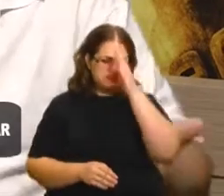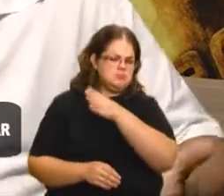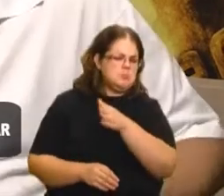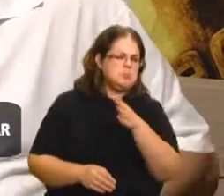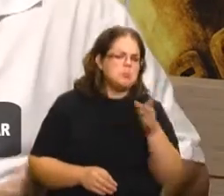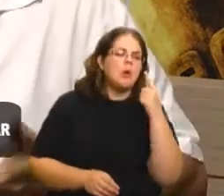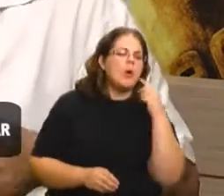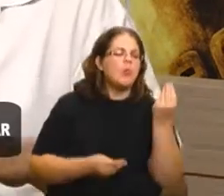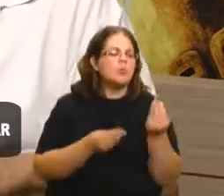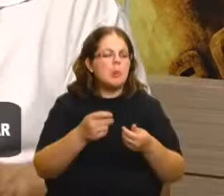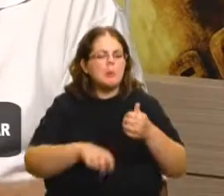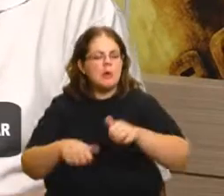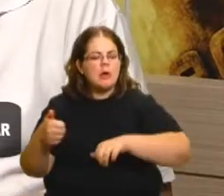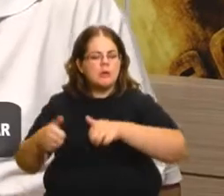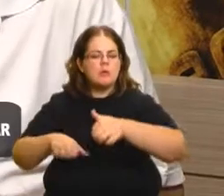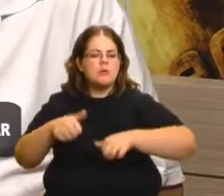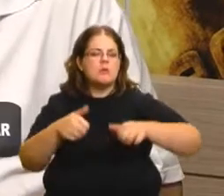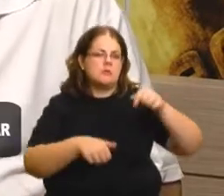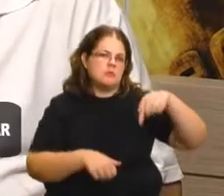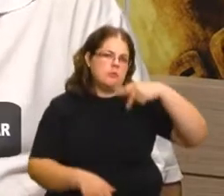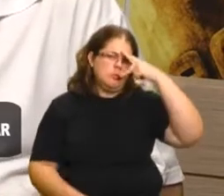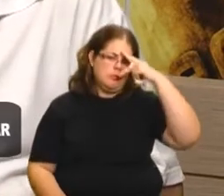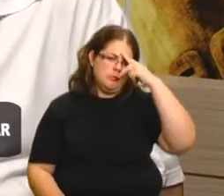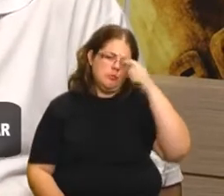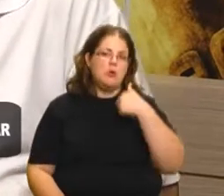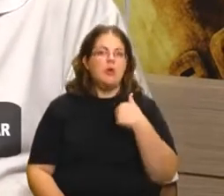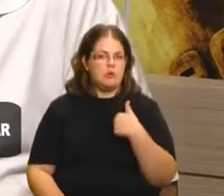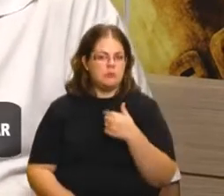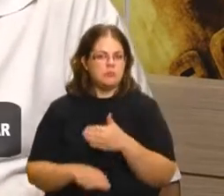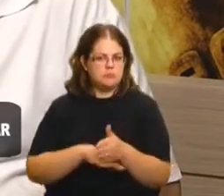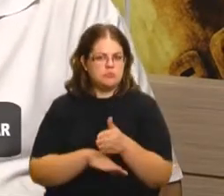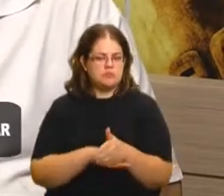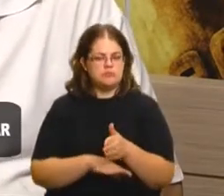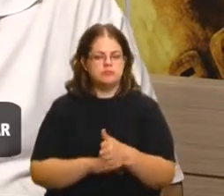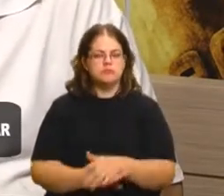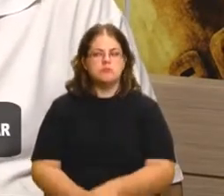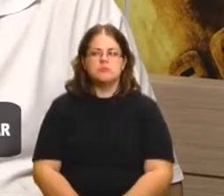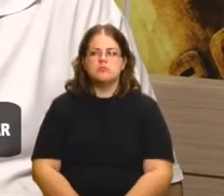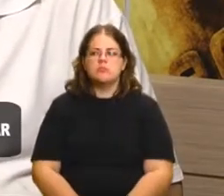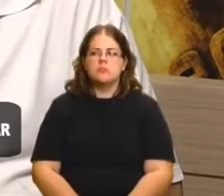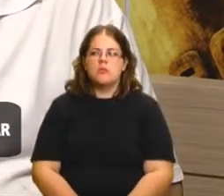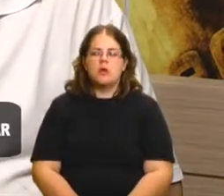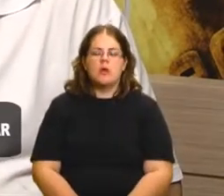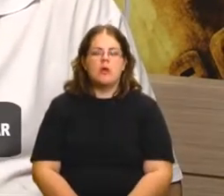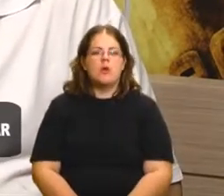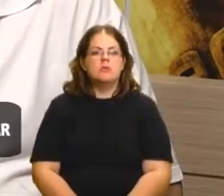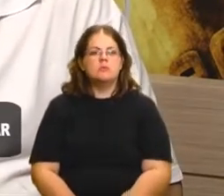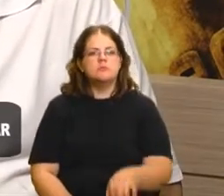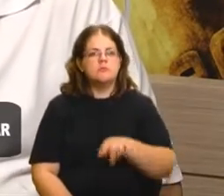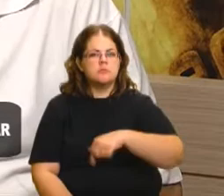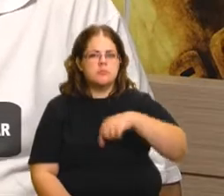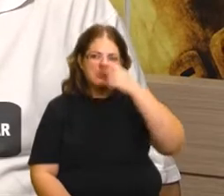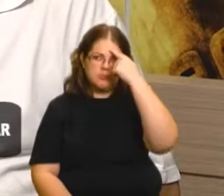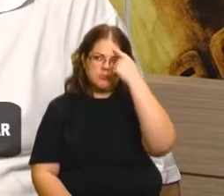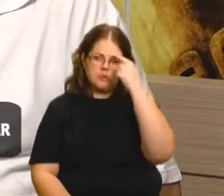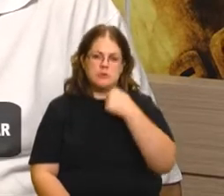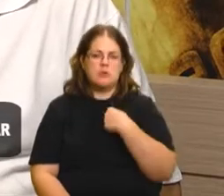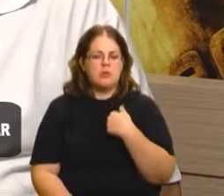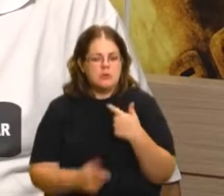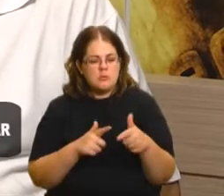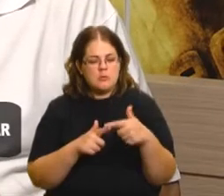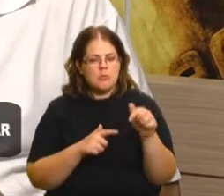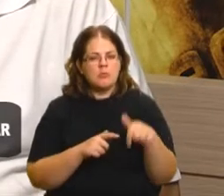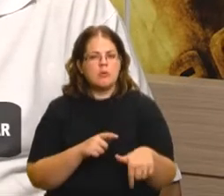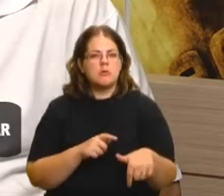averiguar como é que estava a situação aqui em Pelotas. Eu fui dessa comissão. Como a gente achava que havia problemas aqui no